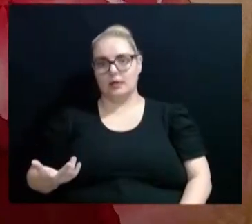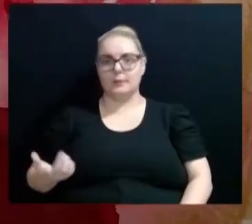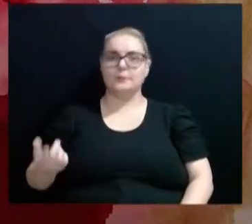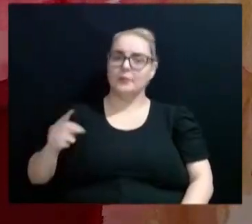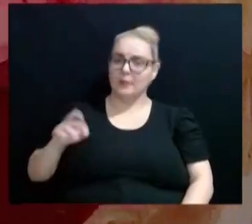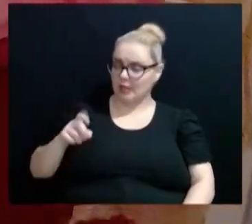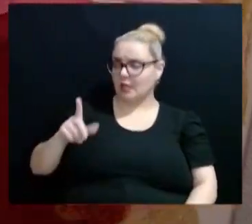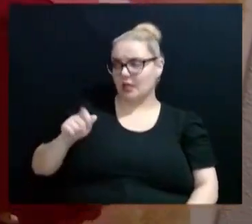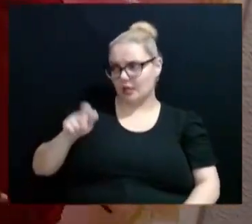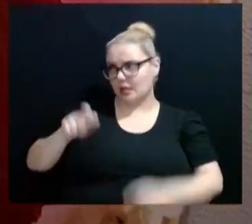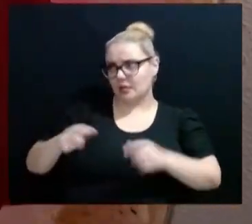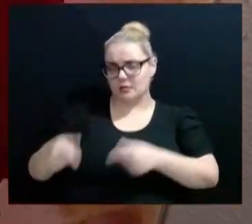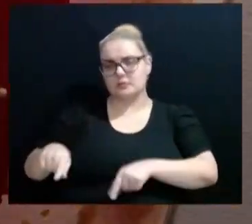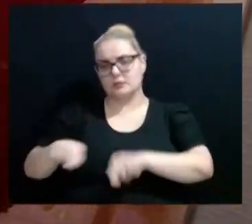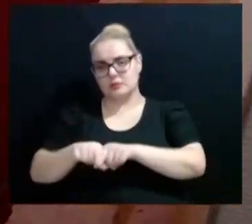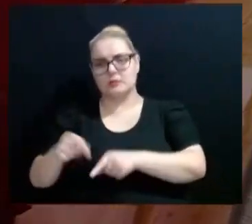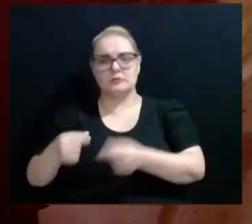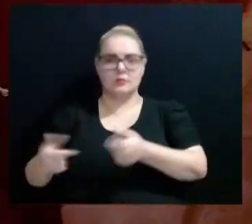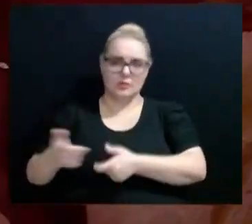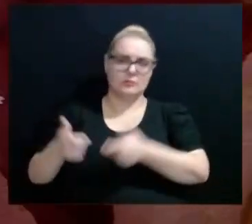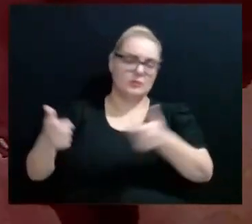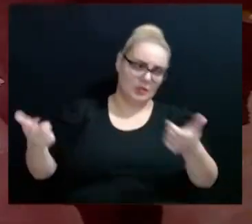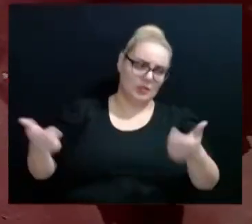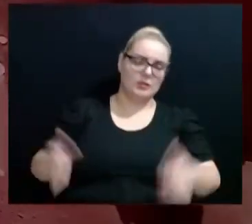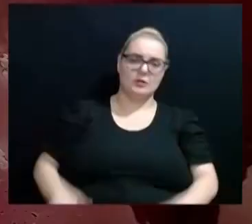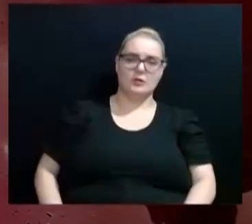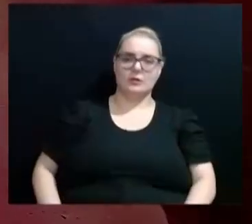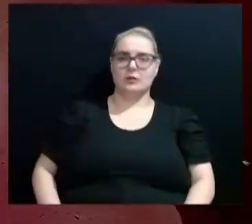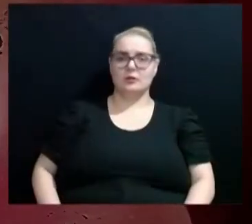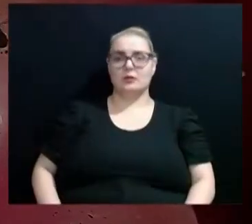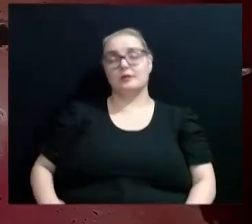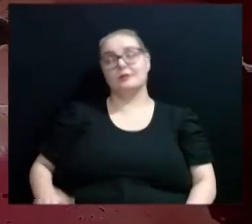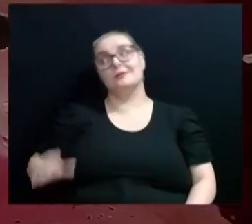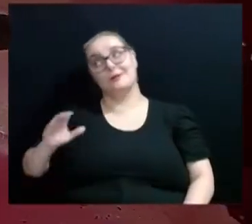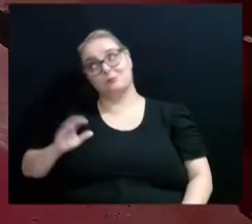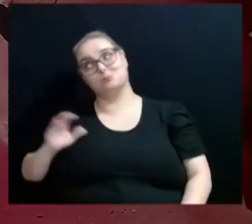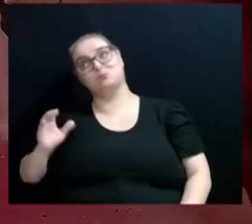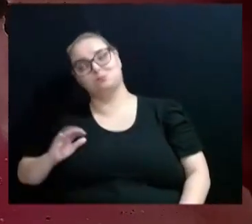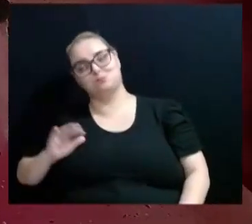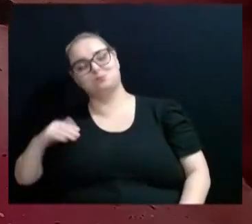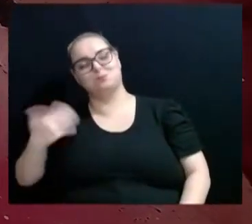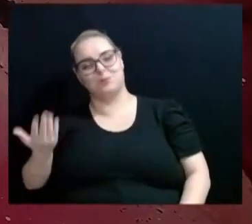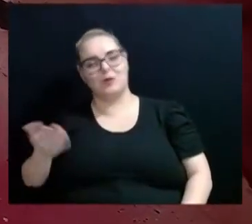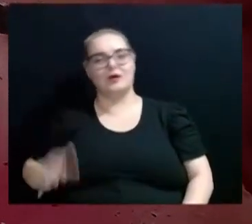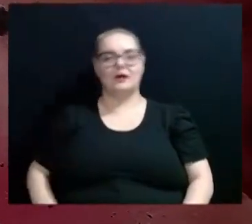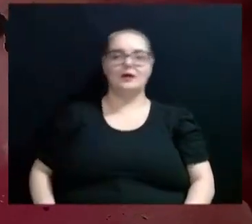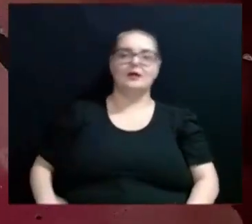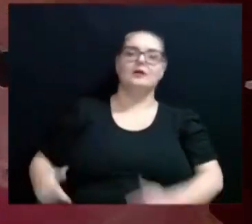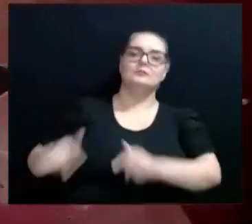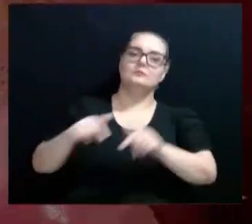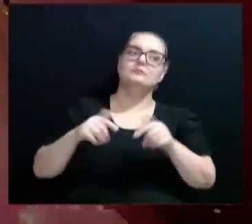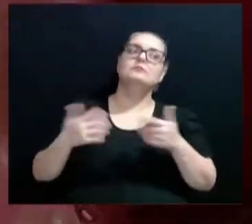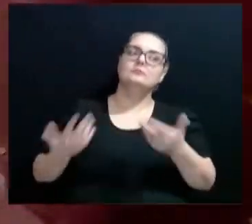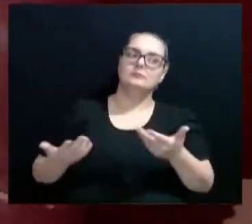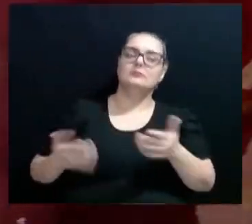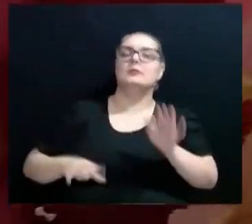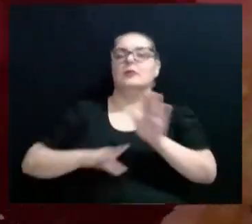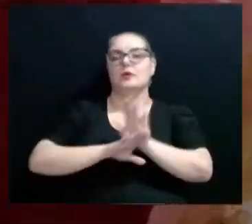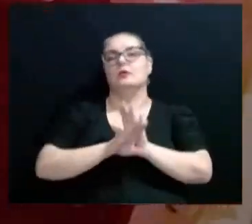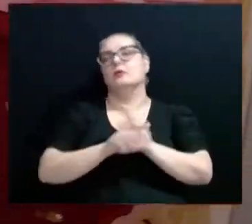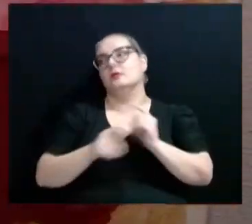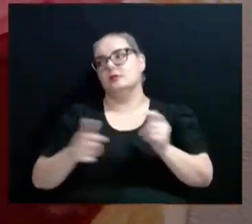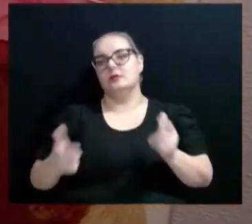e a renda das pessoas, e, né, de bilionários, milionários, então é um mercado